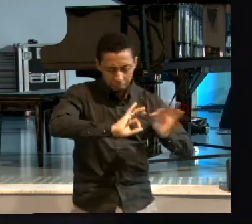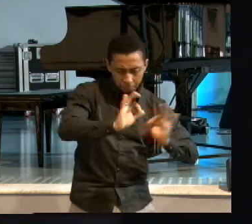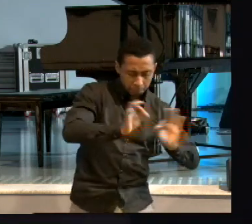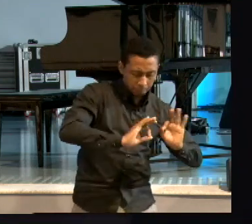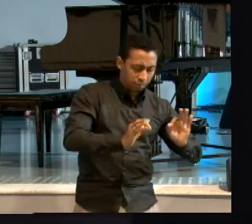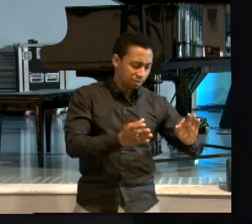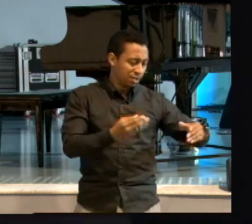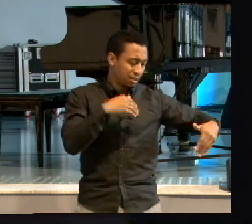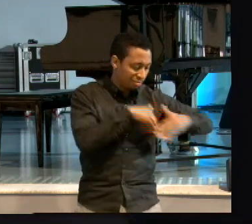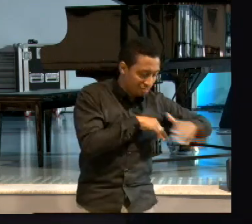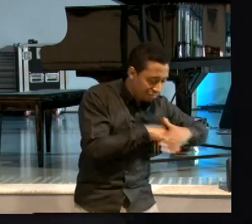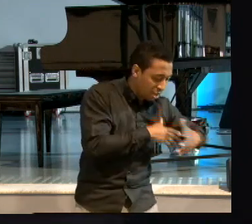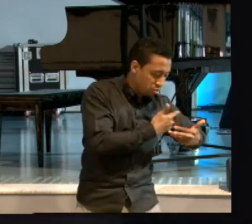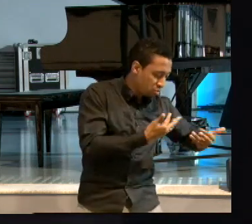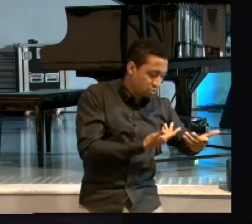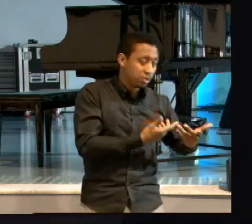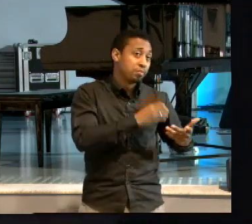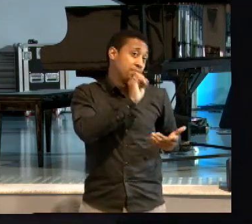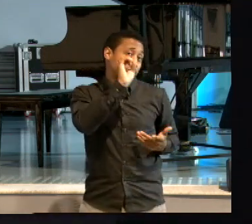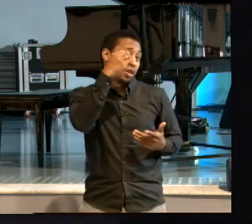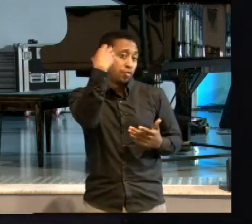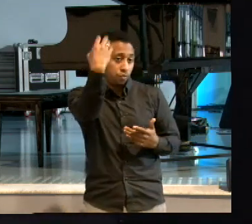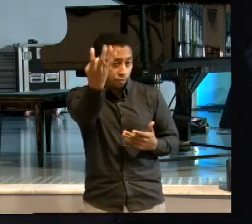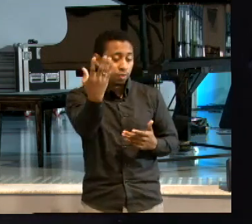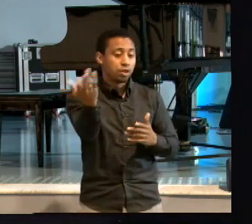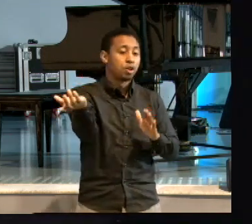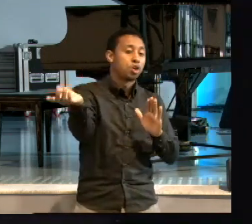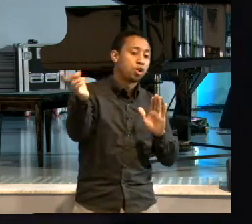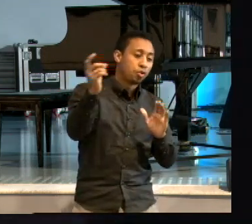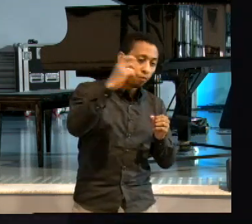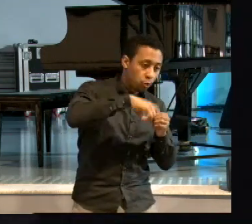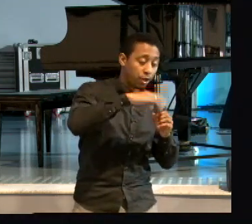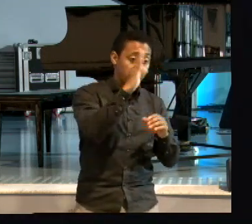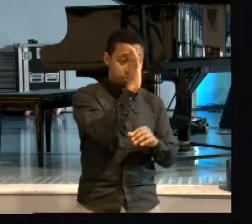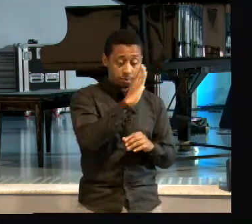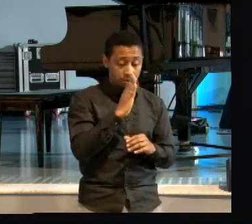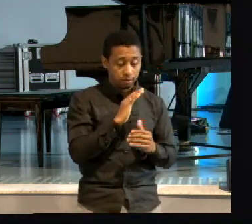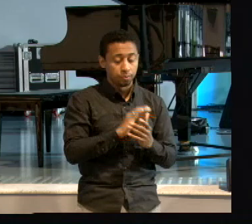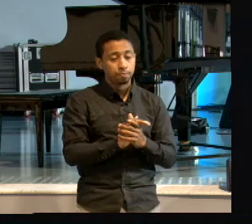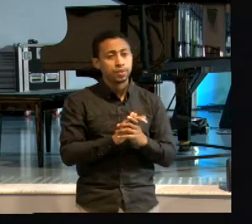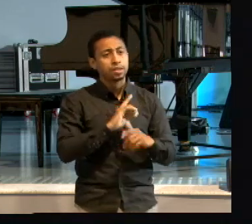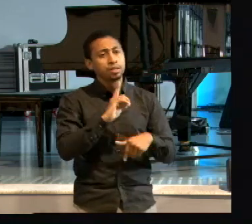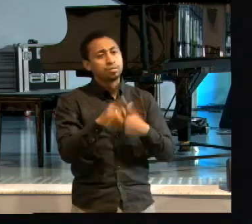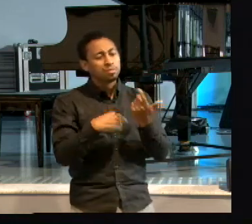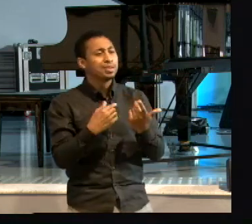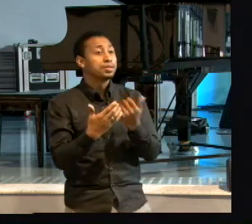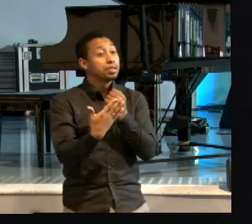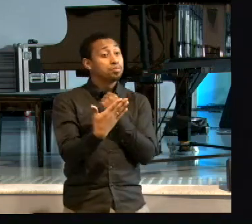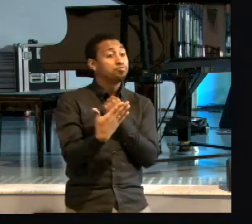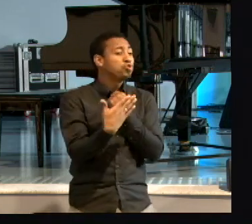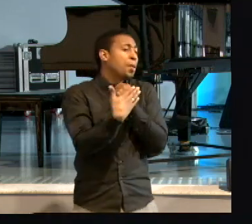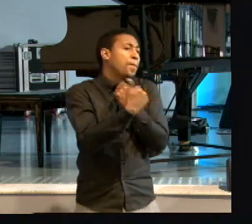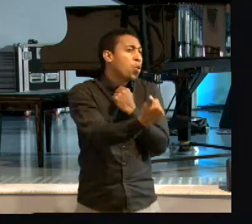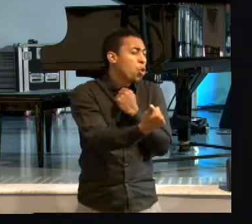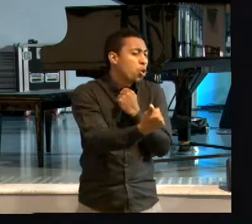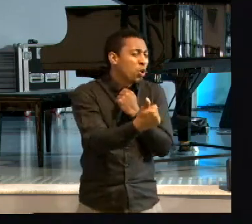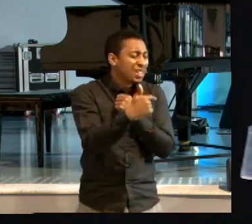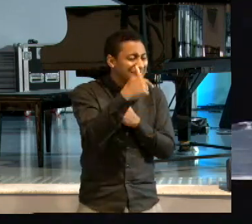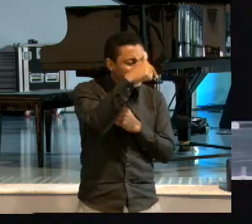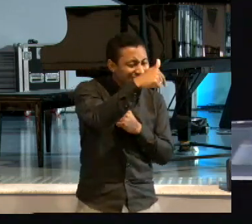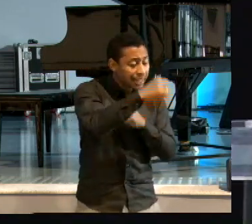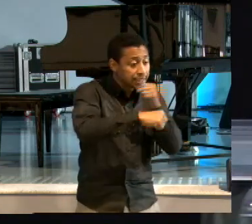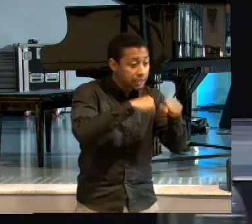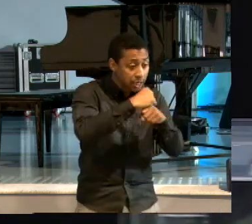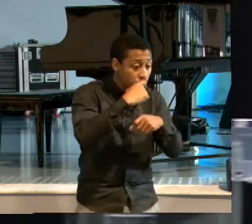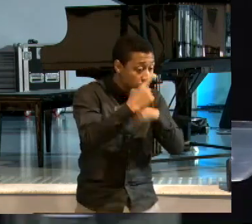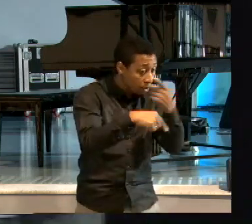de conversar com ele. Mas eu já estava no Brasil quando ele me chama, 7 anos atrás, pelo Skype ainda. Ele falou,